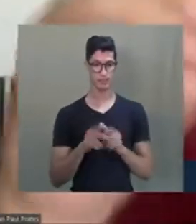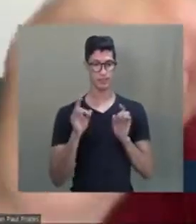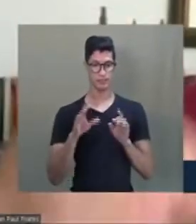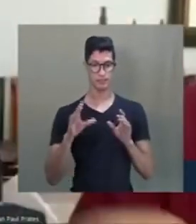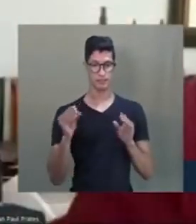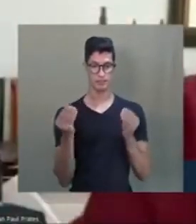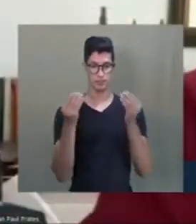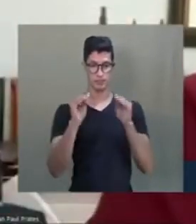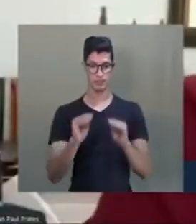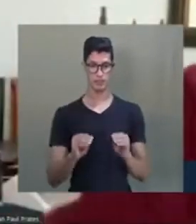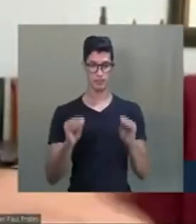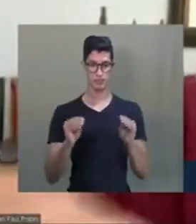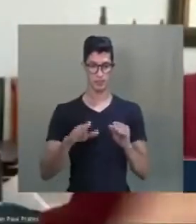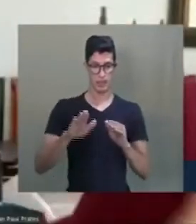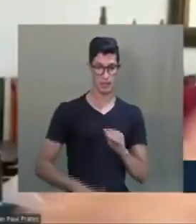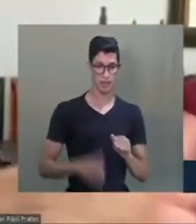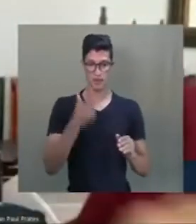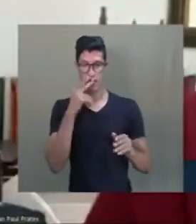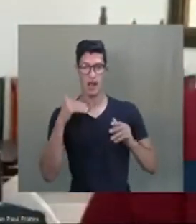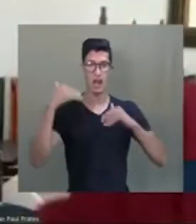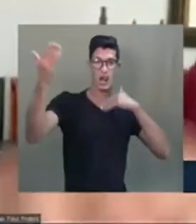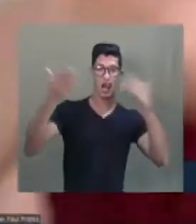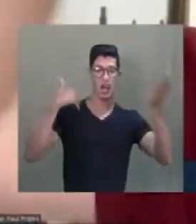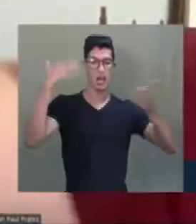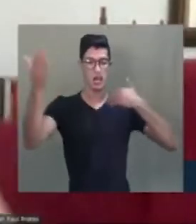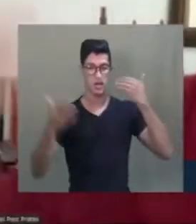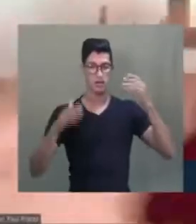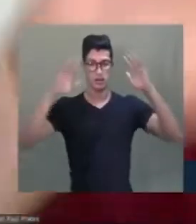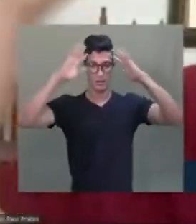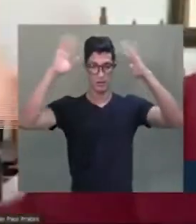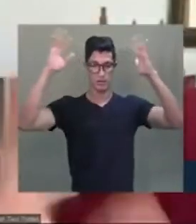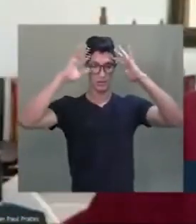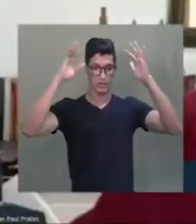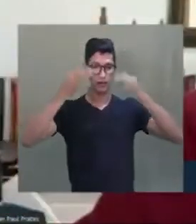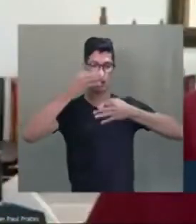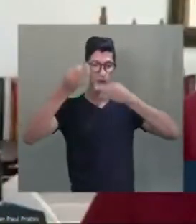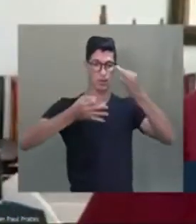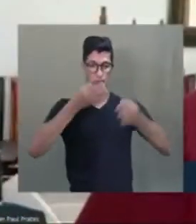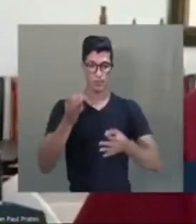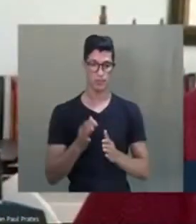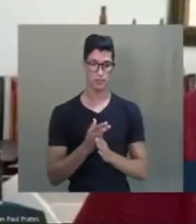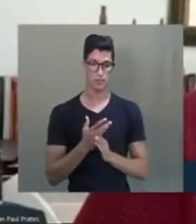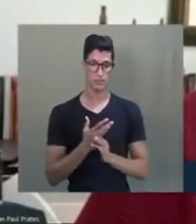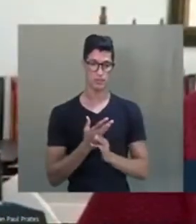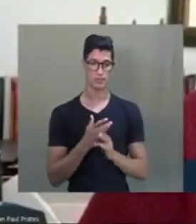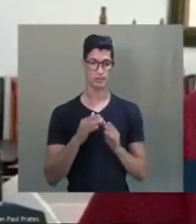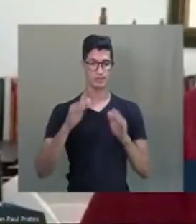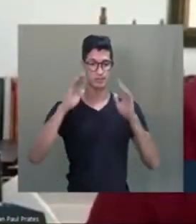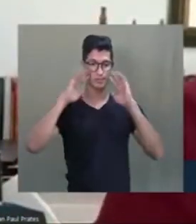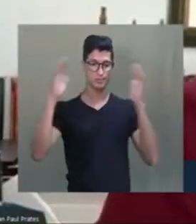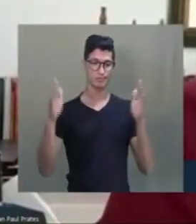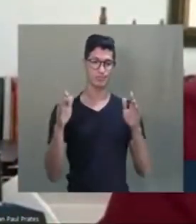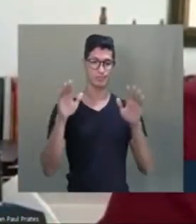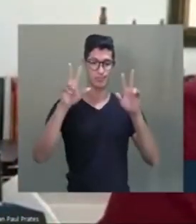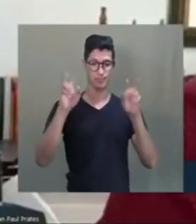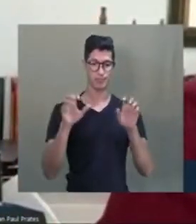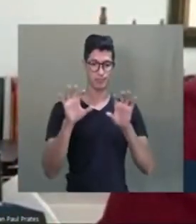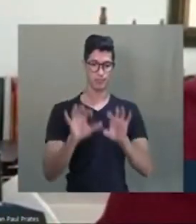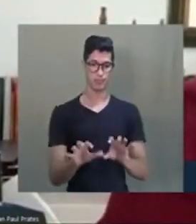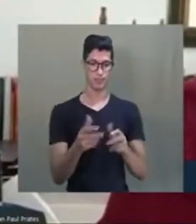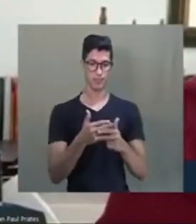para colocar a bola no chão, para a gente não ficar também viajando aqui com argumentos estratosféricos em cima de uma